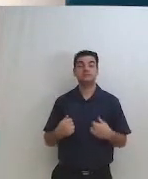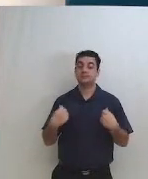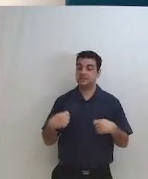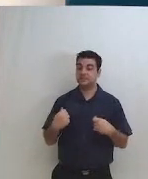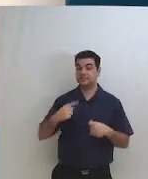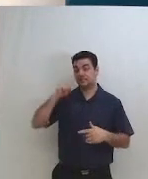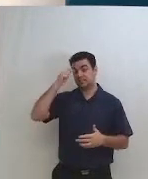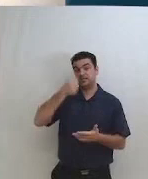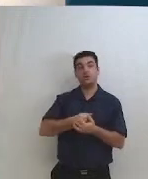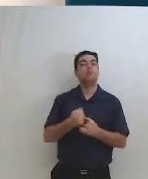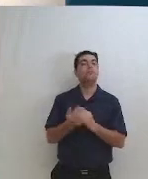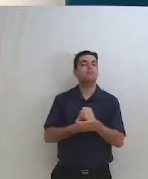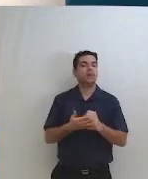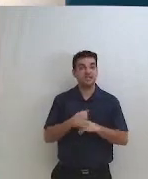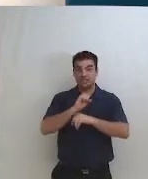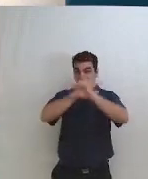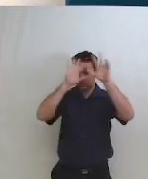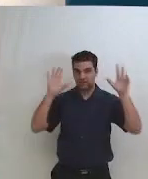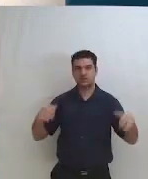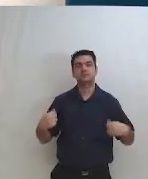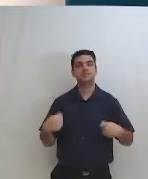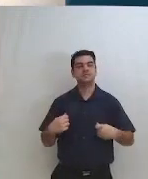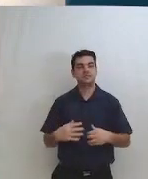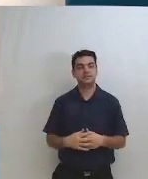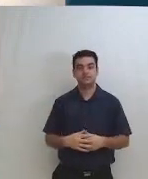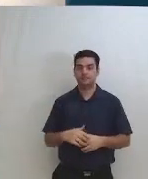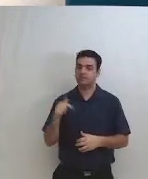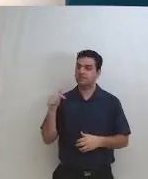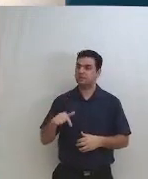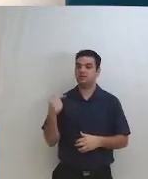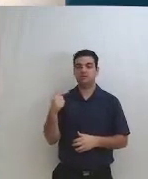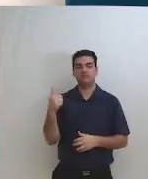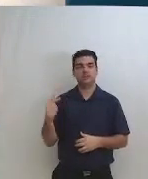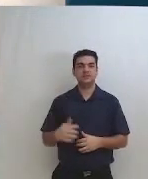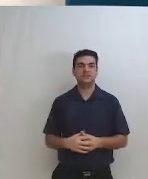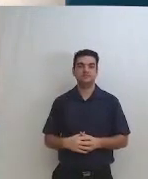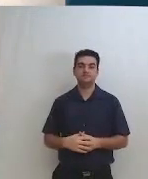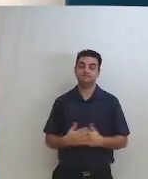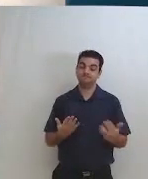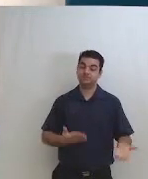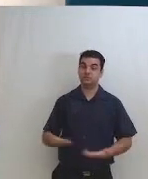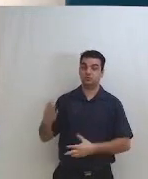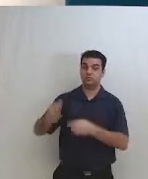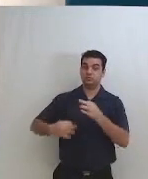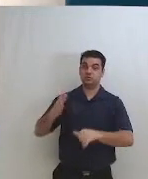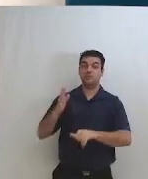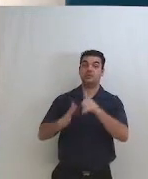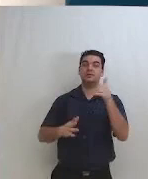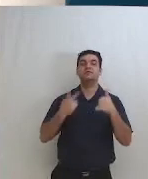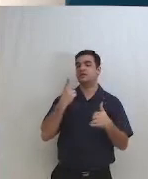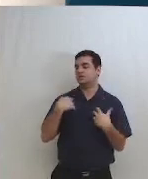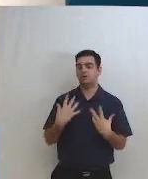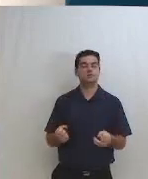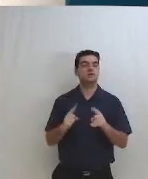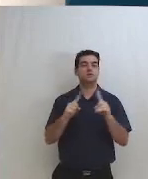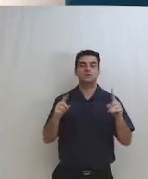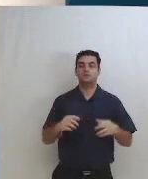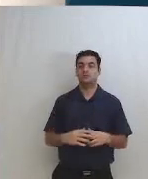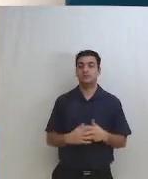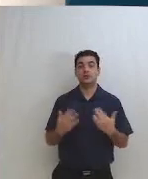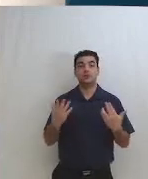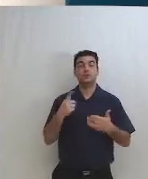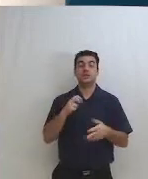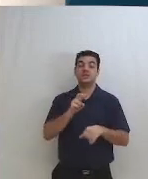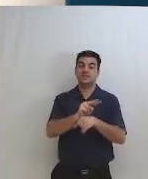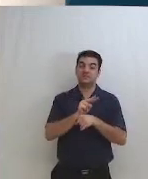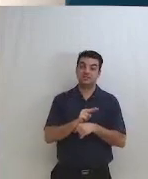fundamentada, o que não houve neste caso. O douto juízo de primeira instância nega o pedido ou a insurgência da defesa, apontando a